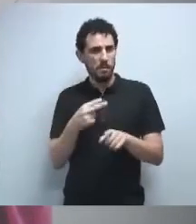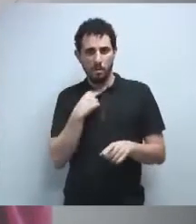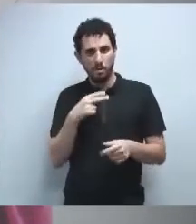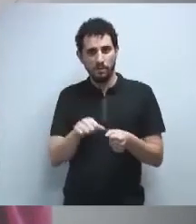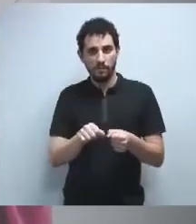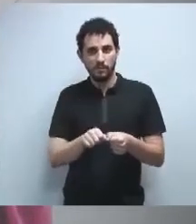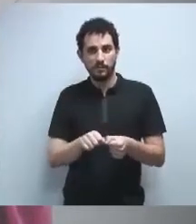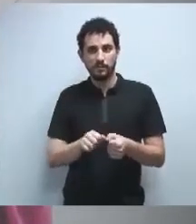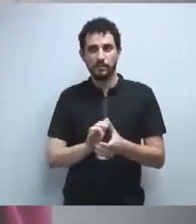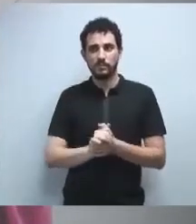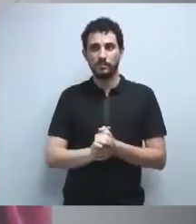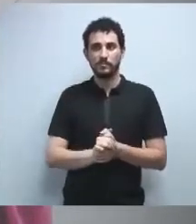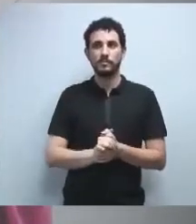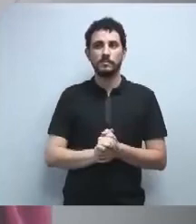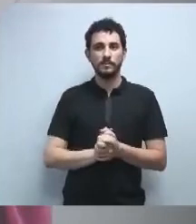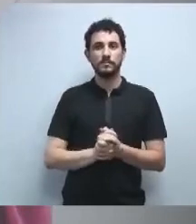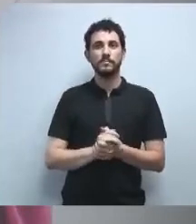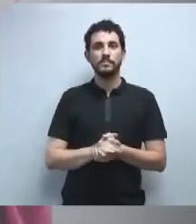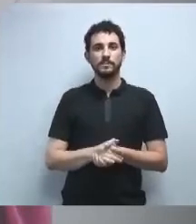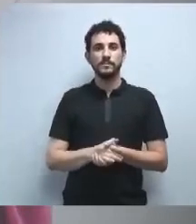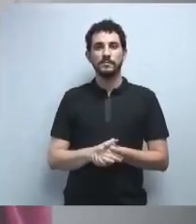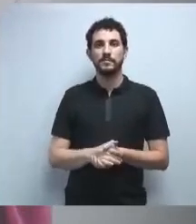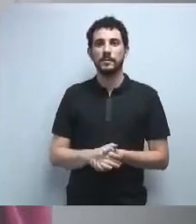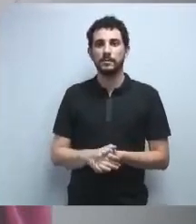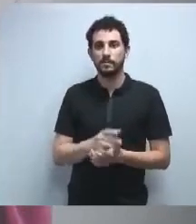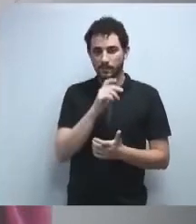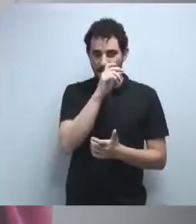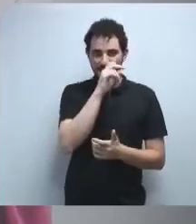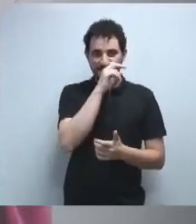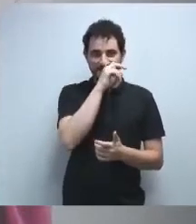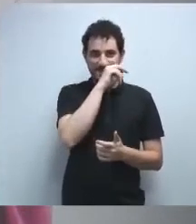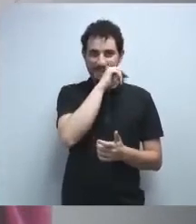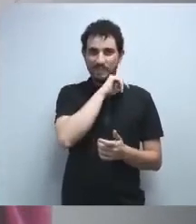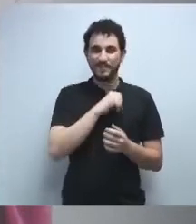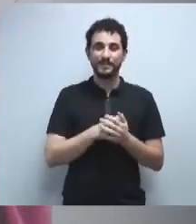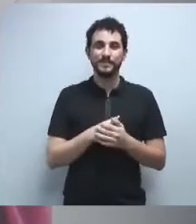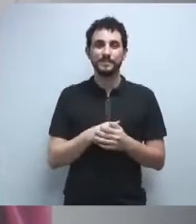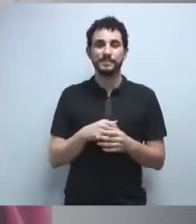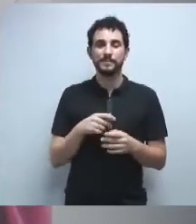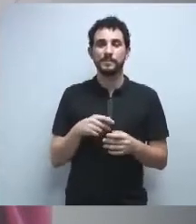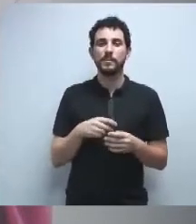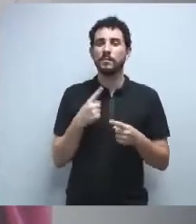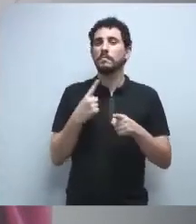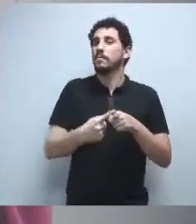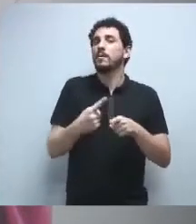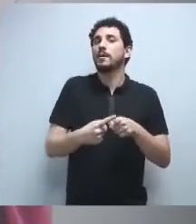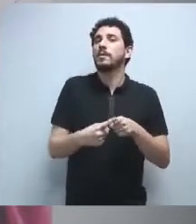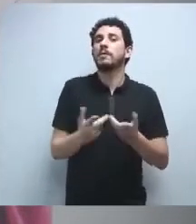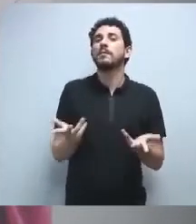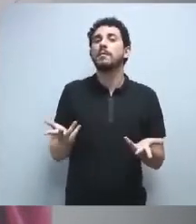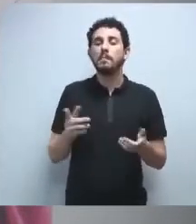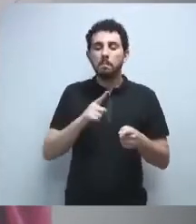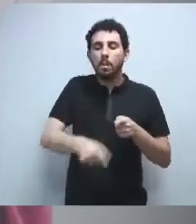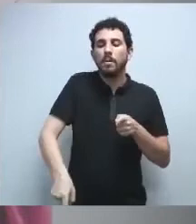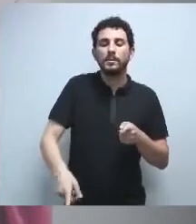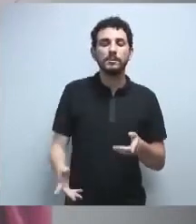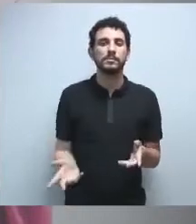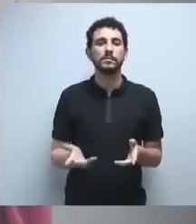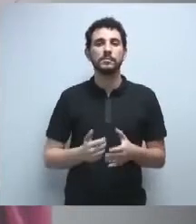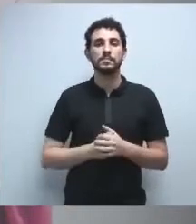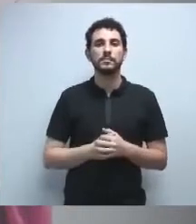na época só pra reportar a todos porque é que se chegou essa proibição